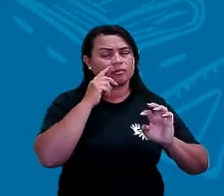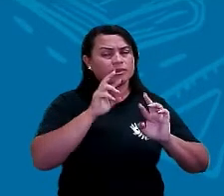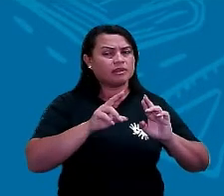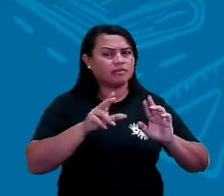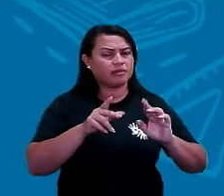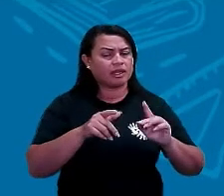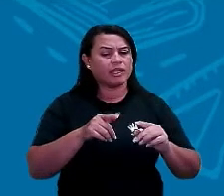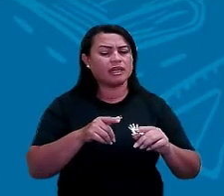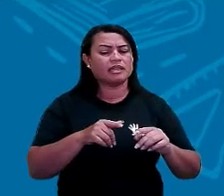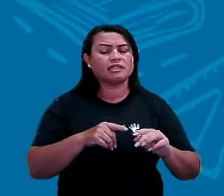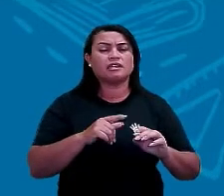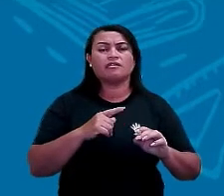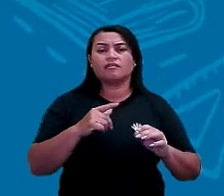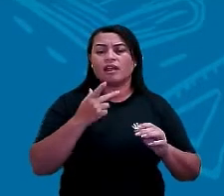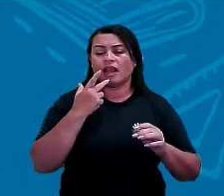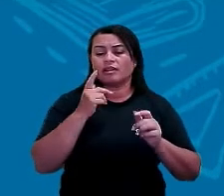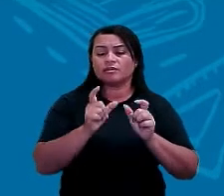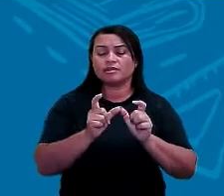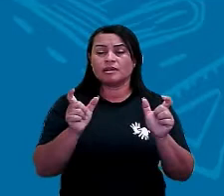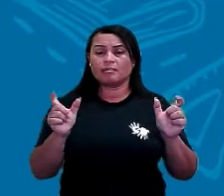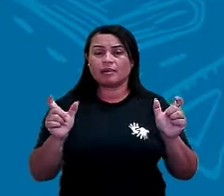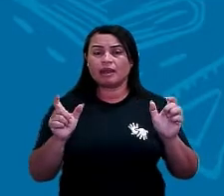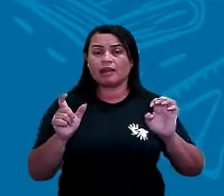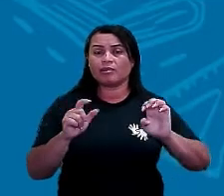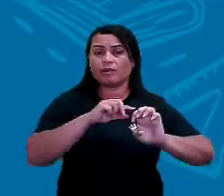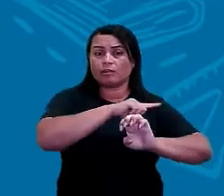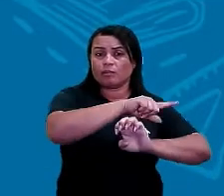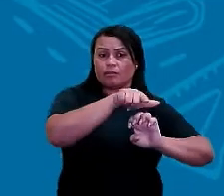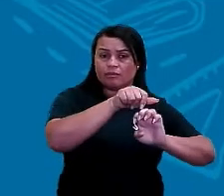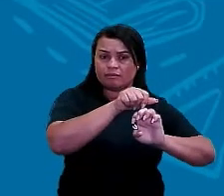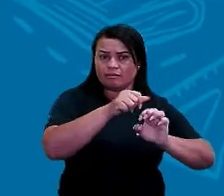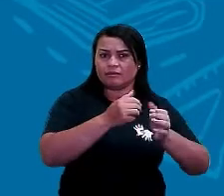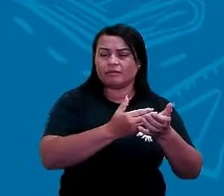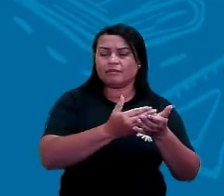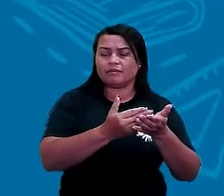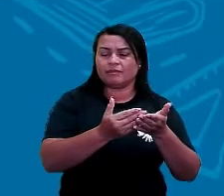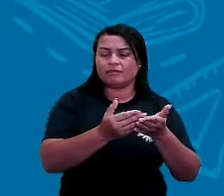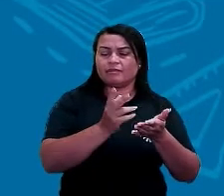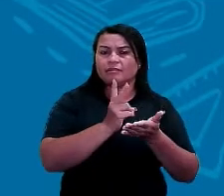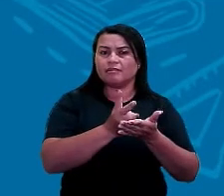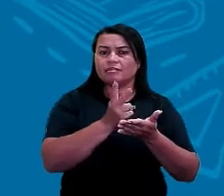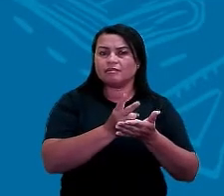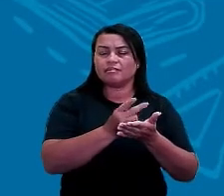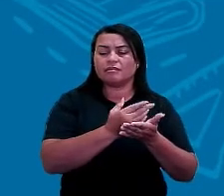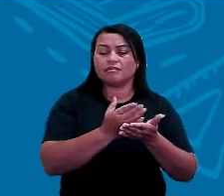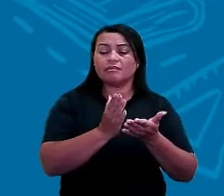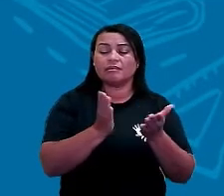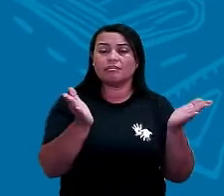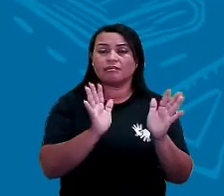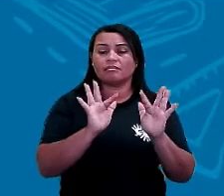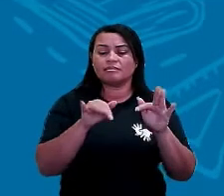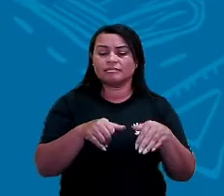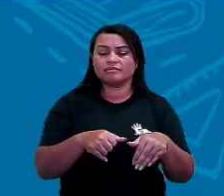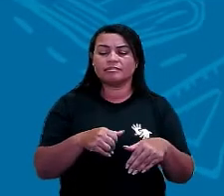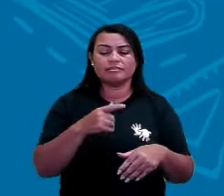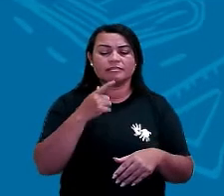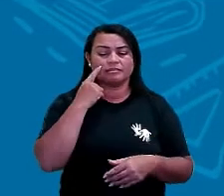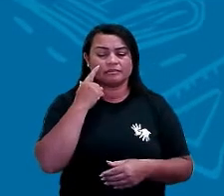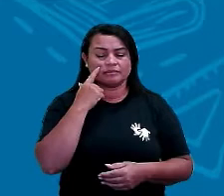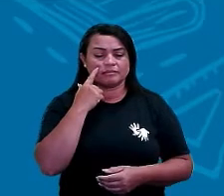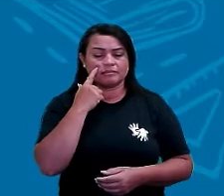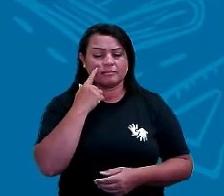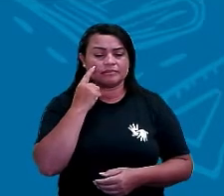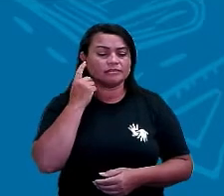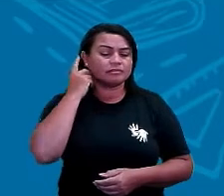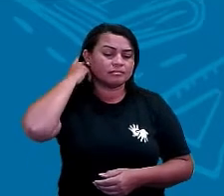diferença. Eu falei do separado sem acento que a gente usava no começo da frase. E esse é no final, tá? Depois